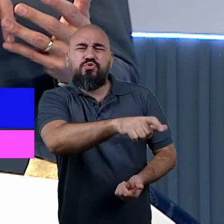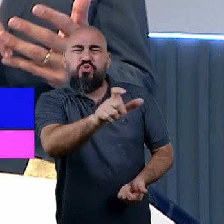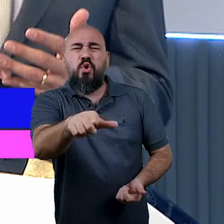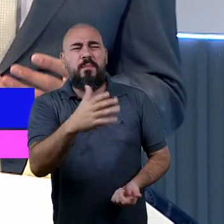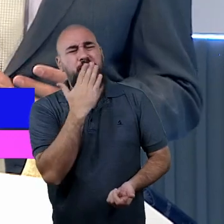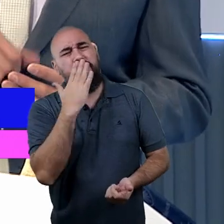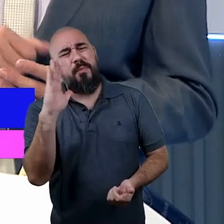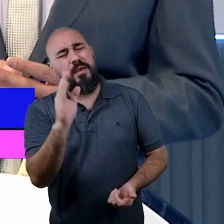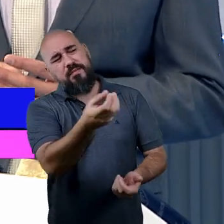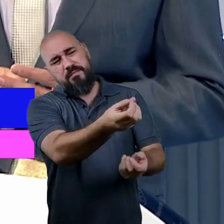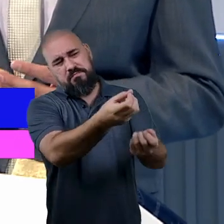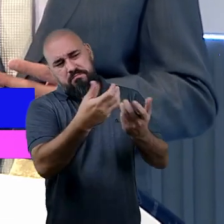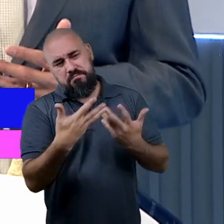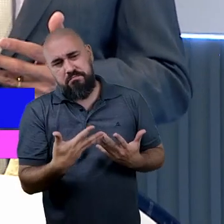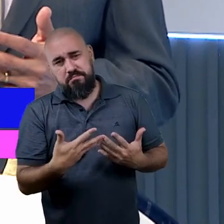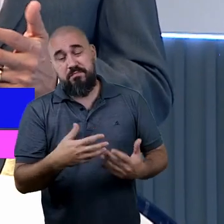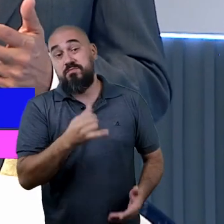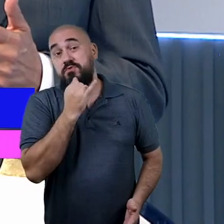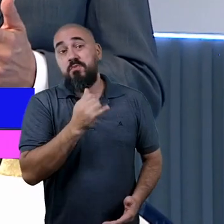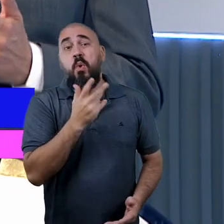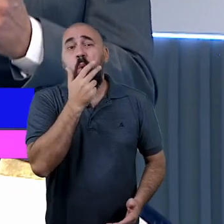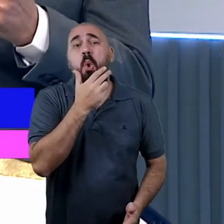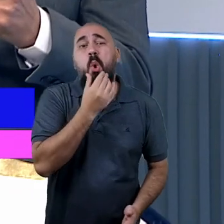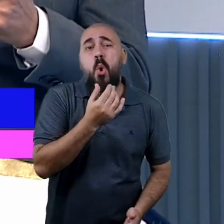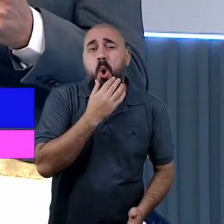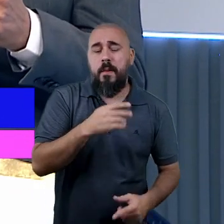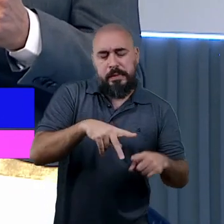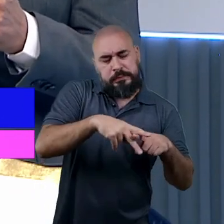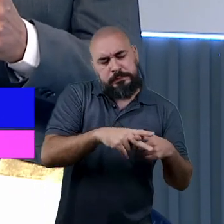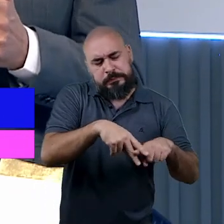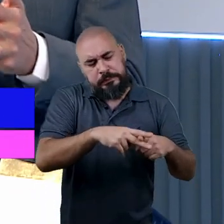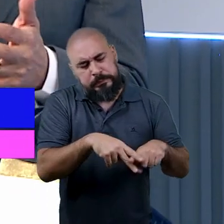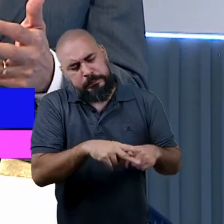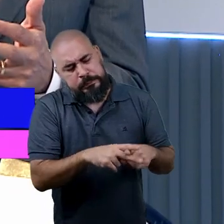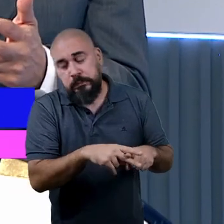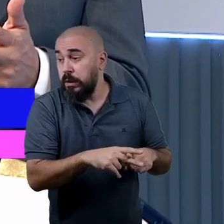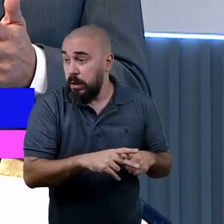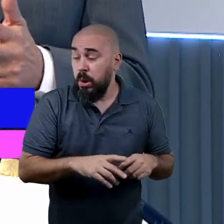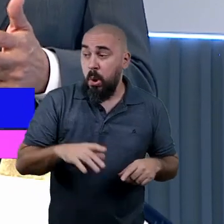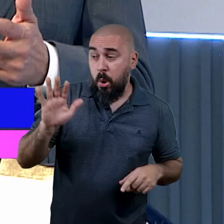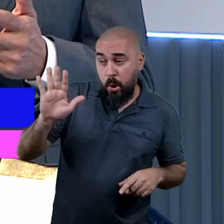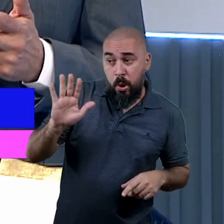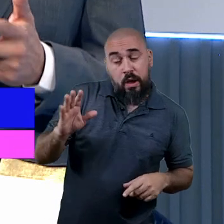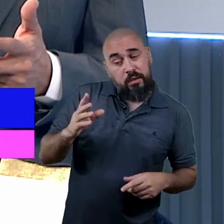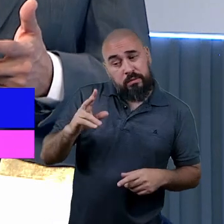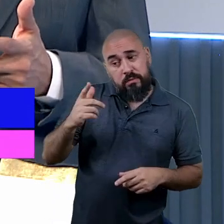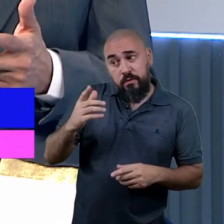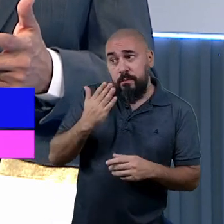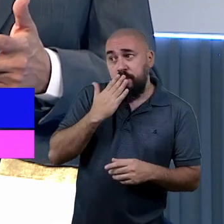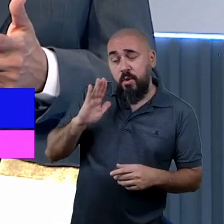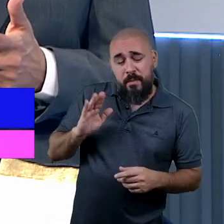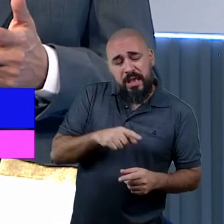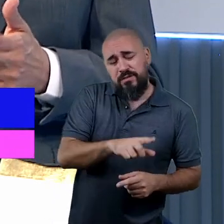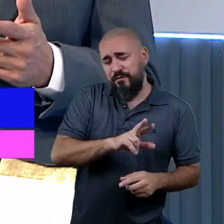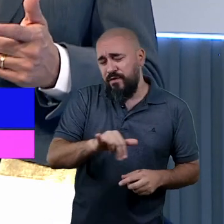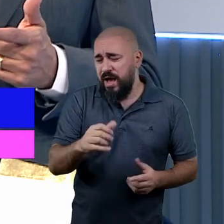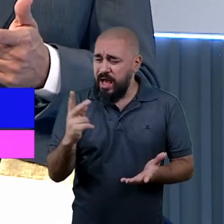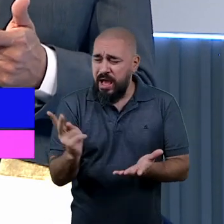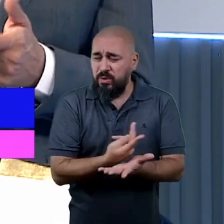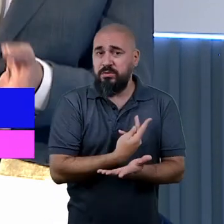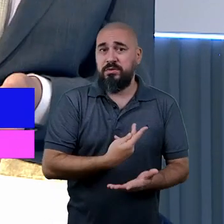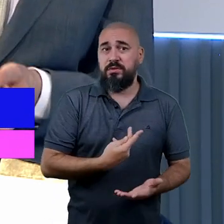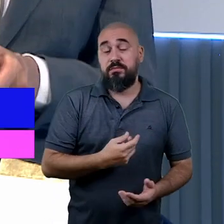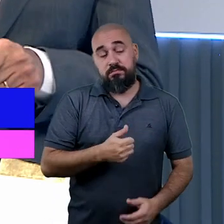O rapaz que conserta a geladeira já te prometeu, a mulher que faz entrega na sua casa já te prometeu, o